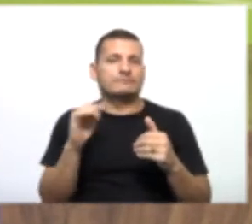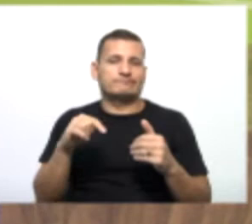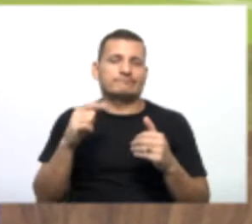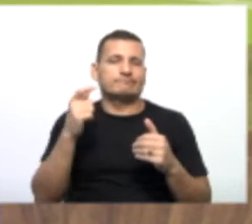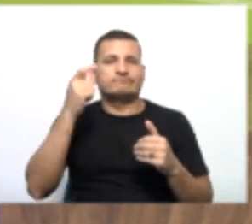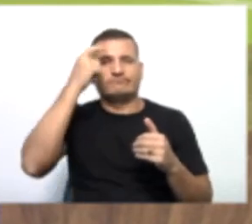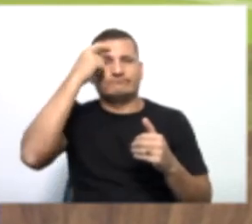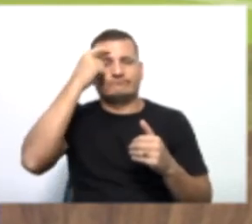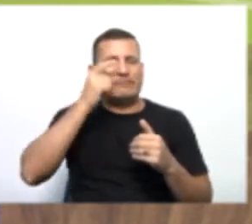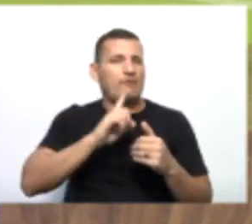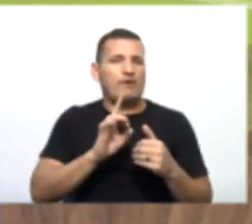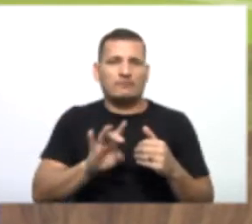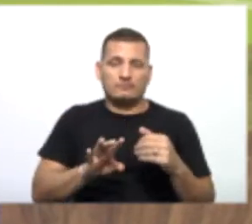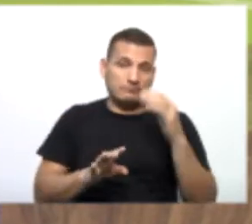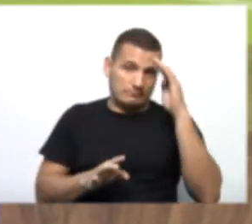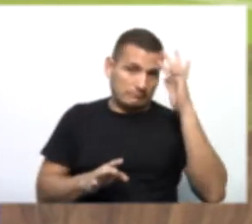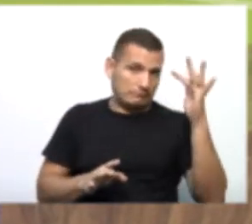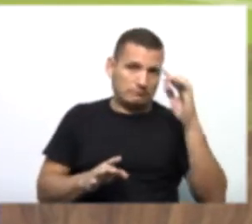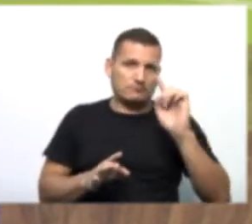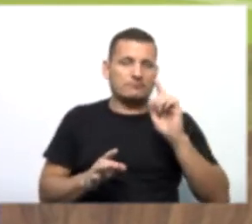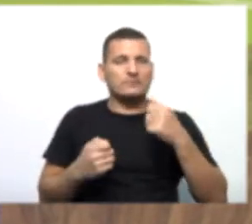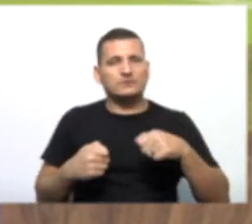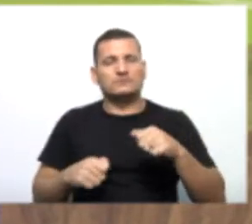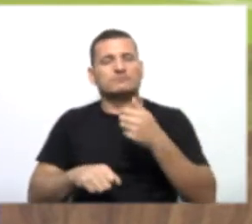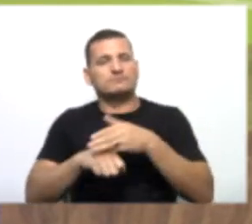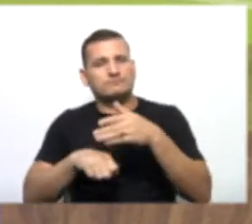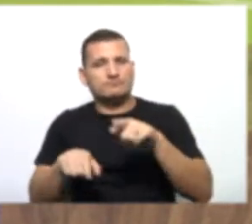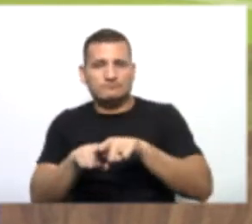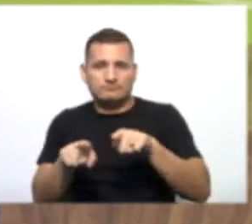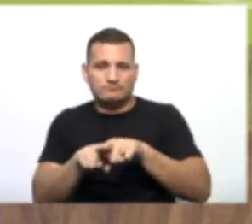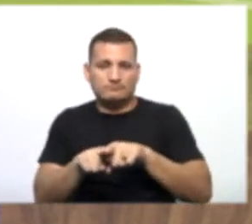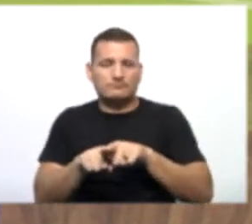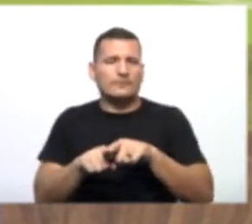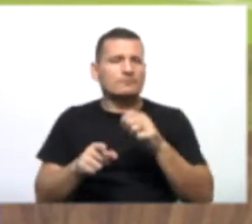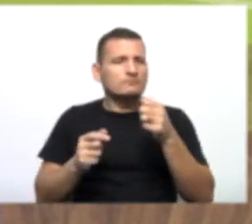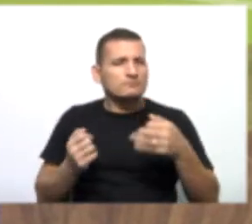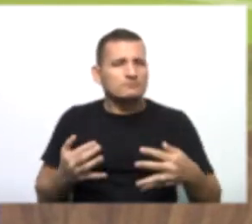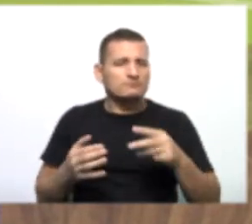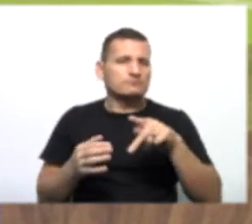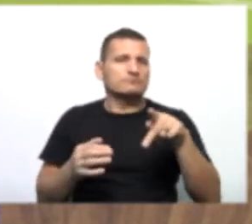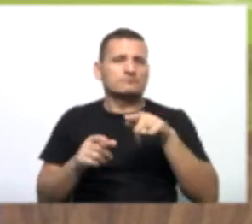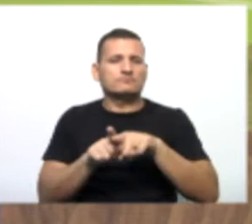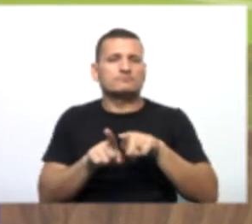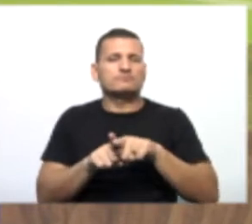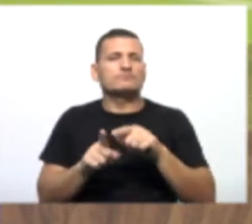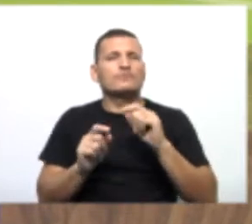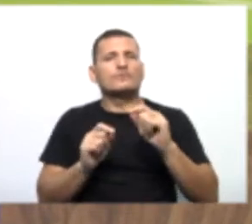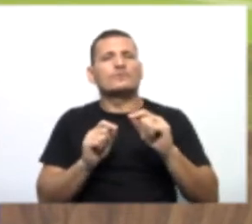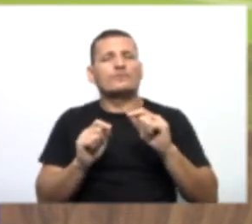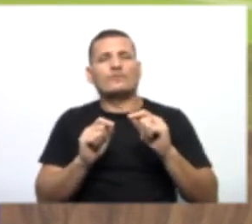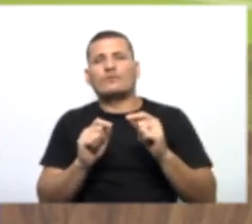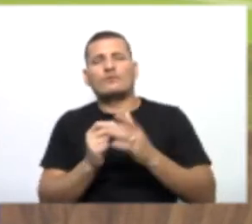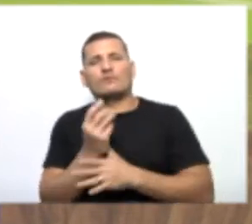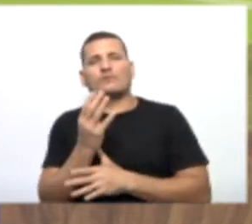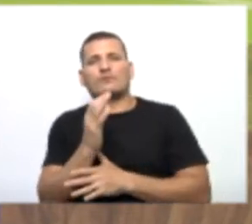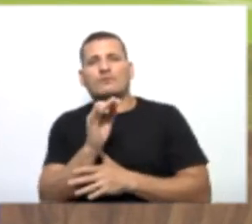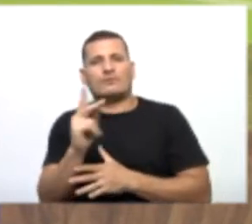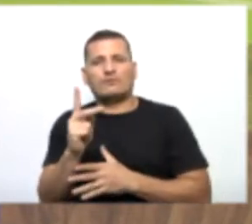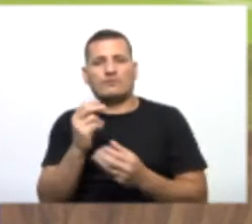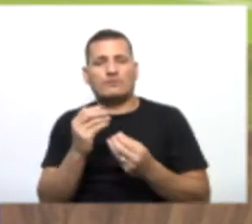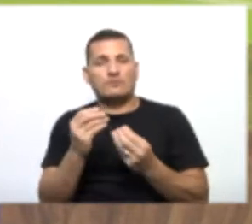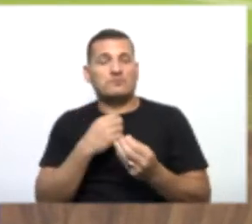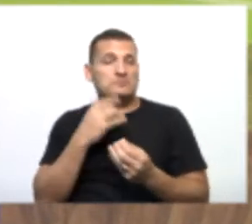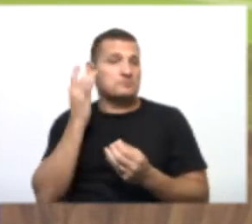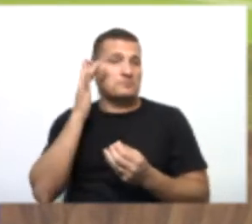só ficar na teoria, tem que ir para a prática também. O professor falou muito bem da questão das montagens das cooperativas, né? Nós não sabemos